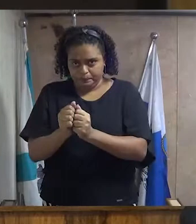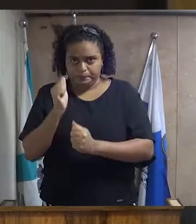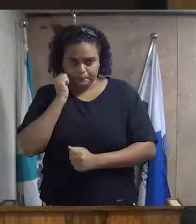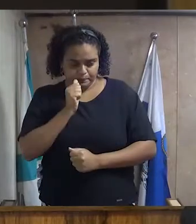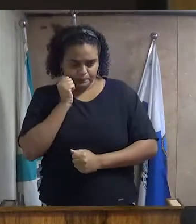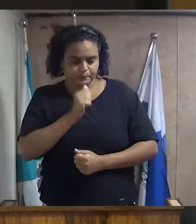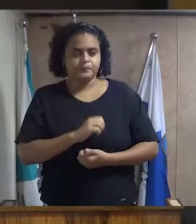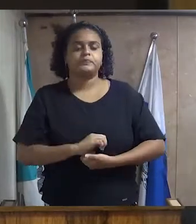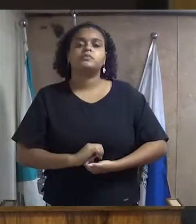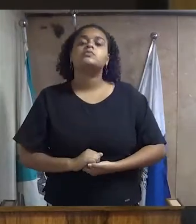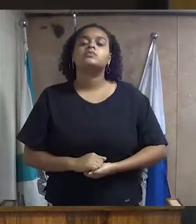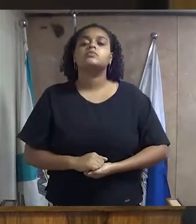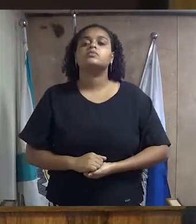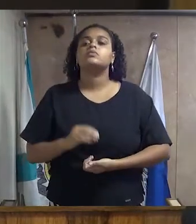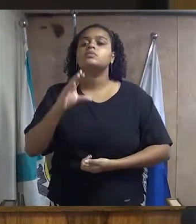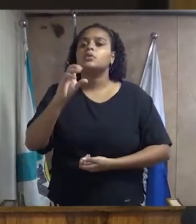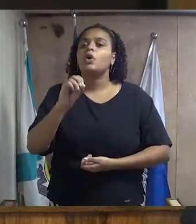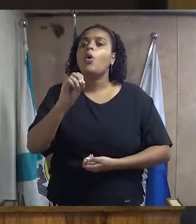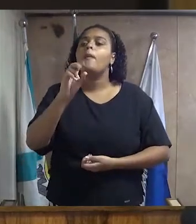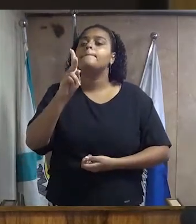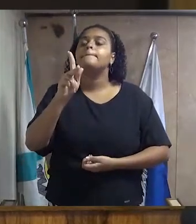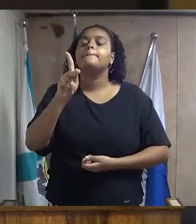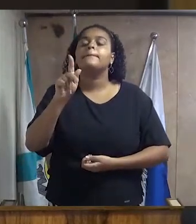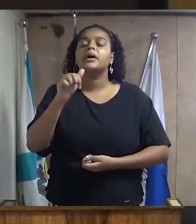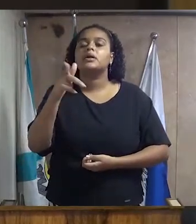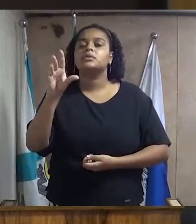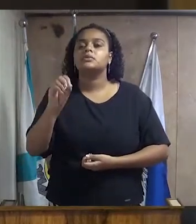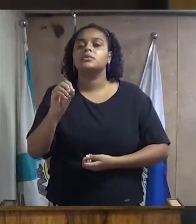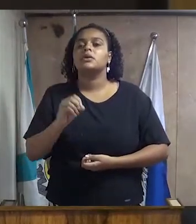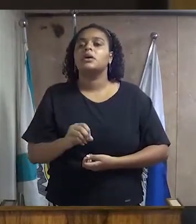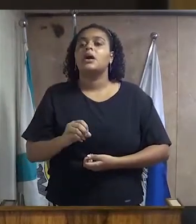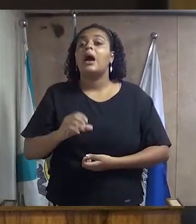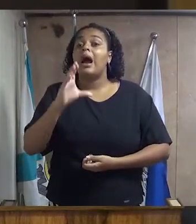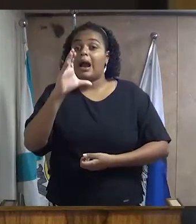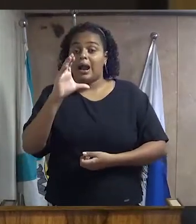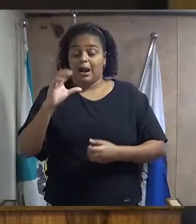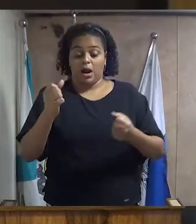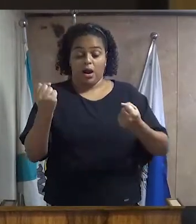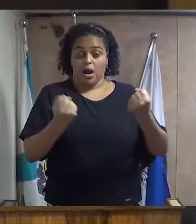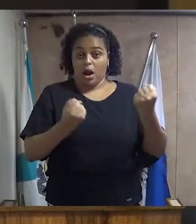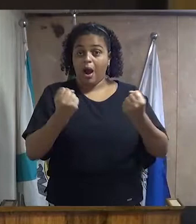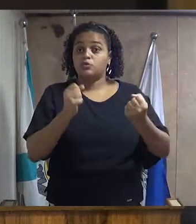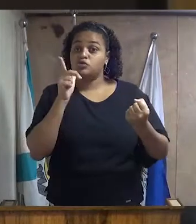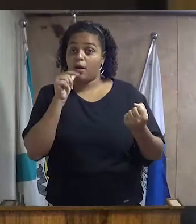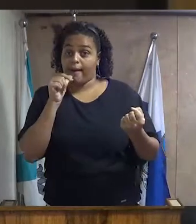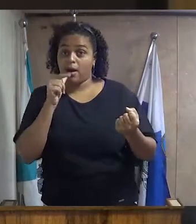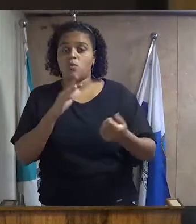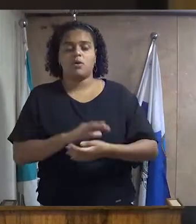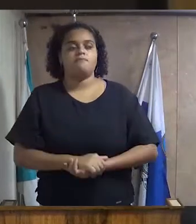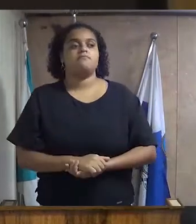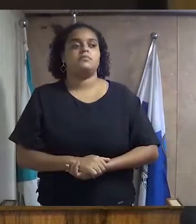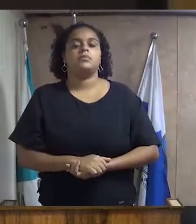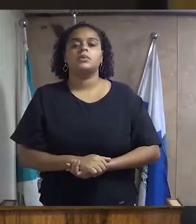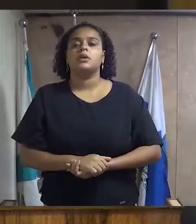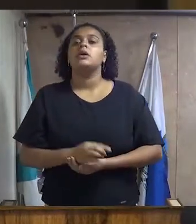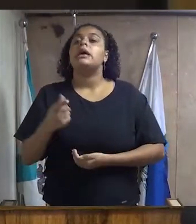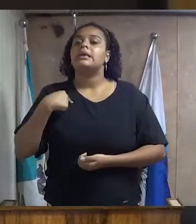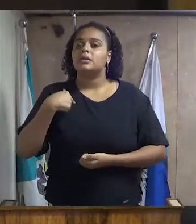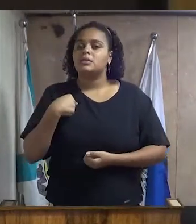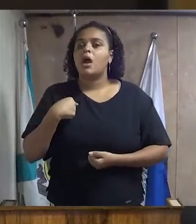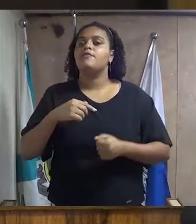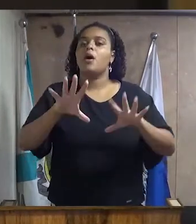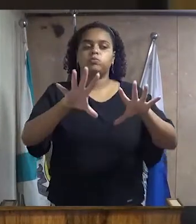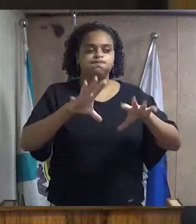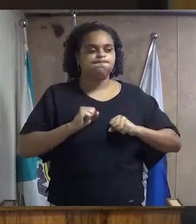a operação do caminhão carro-pipa, que era na época da pandemia,